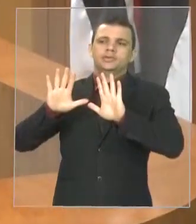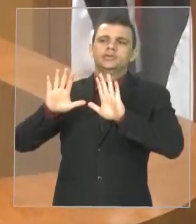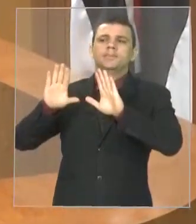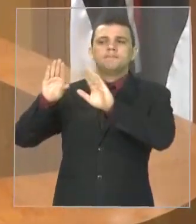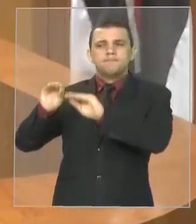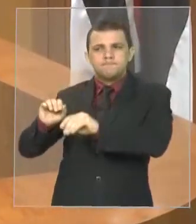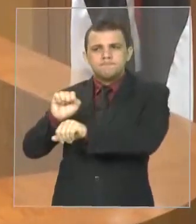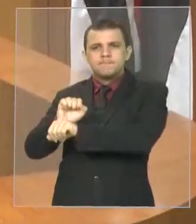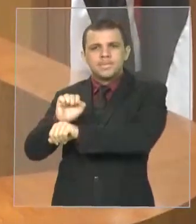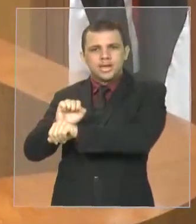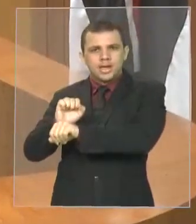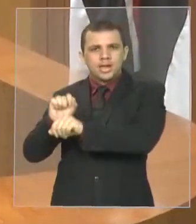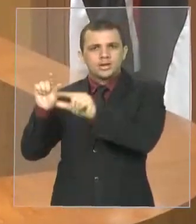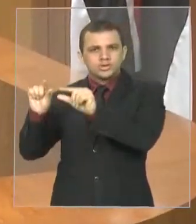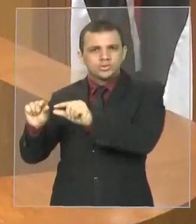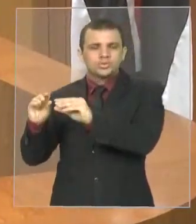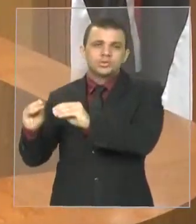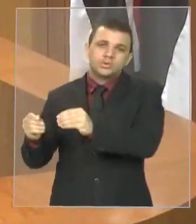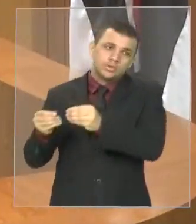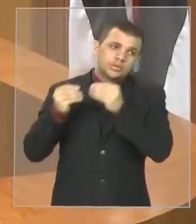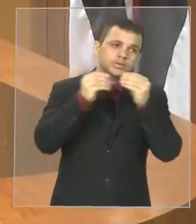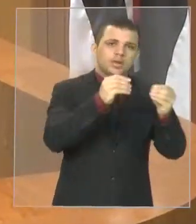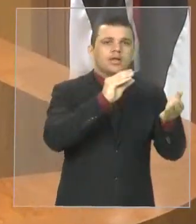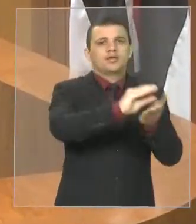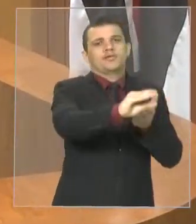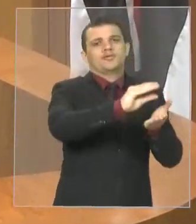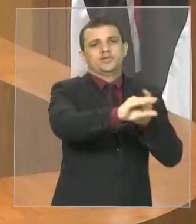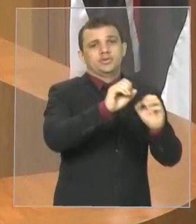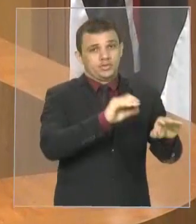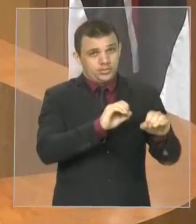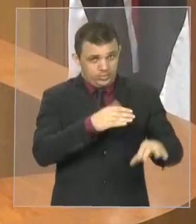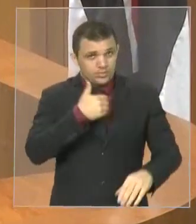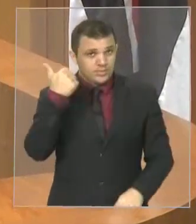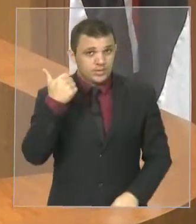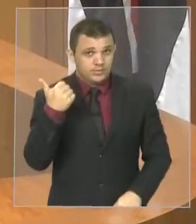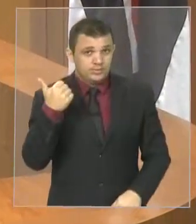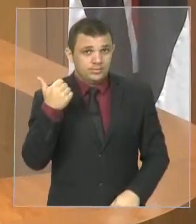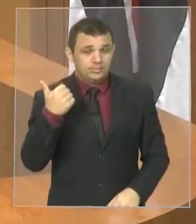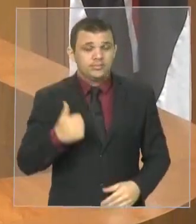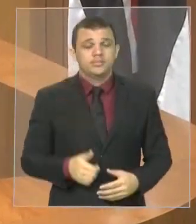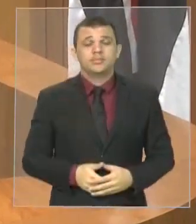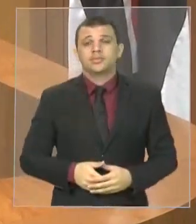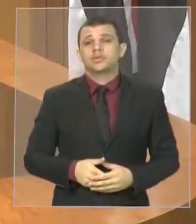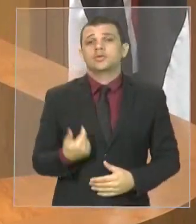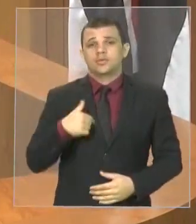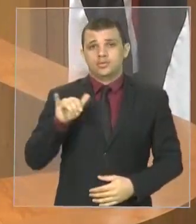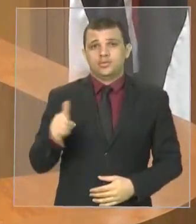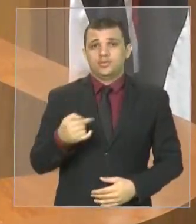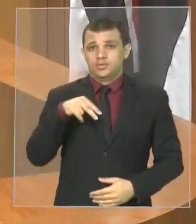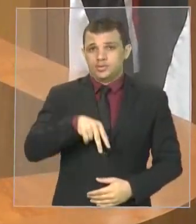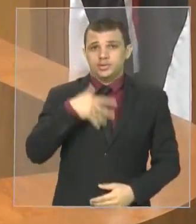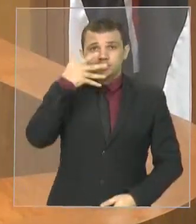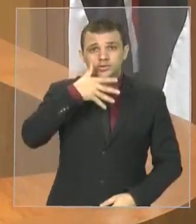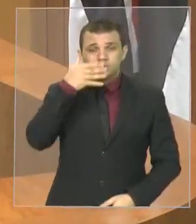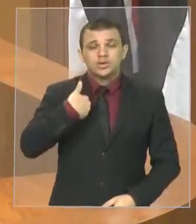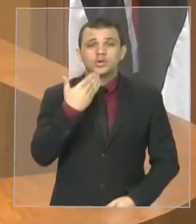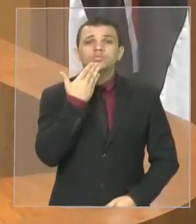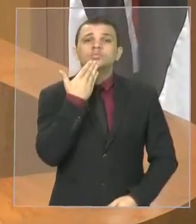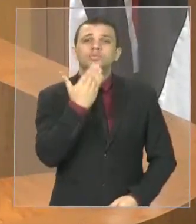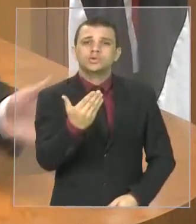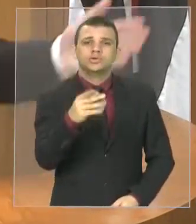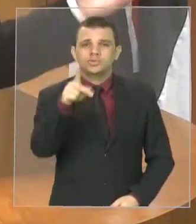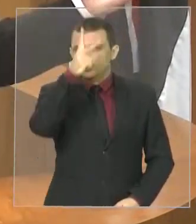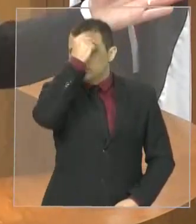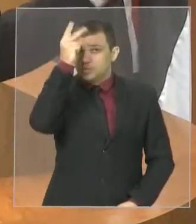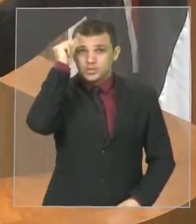Portanto, aqui, senhores, eu quero aproveitar desta tribuna para fazer um pedido ao prefeito. Nós estamos chegando no aniversário de São